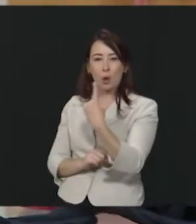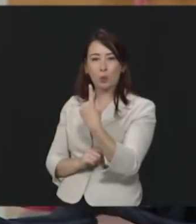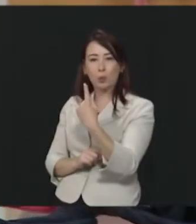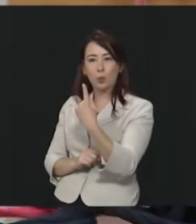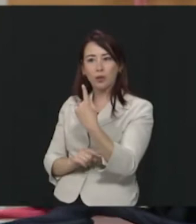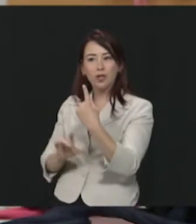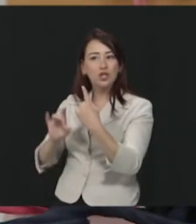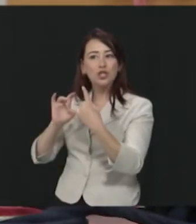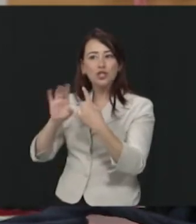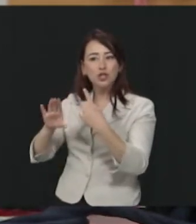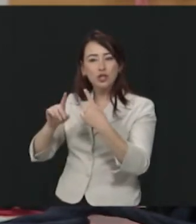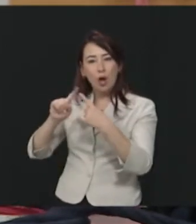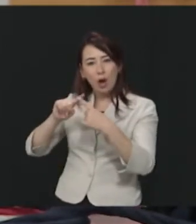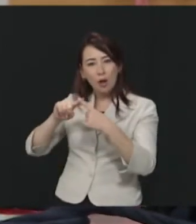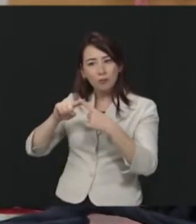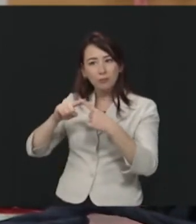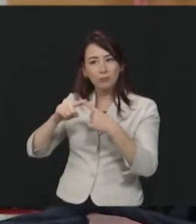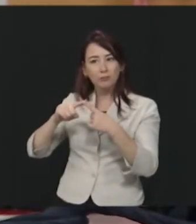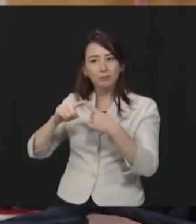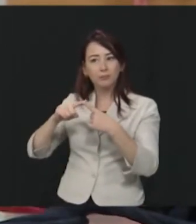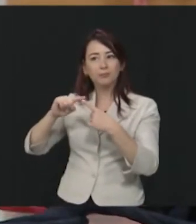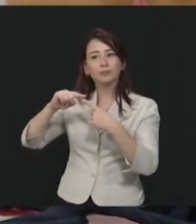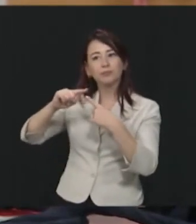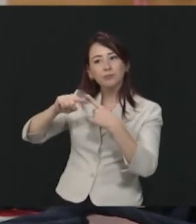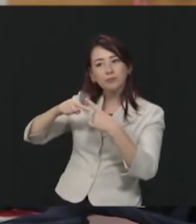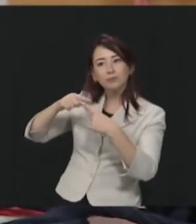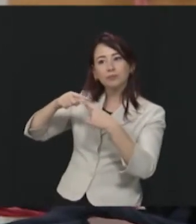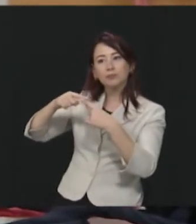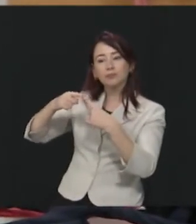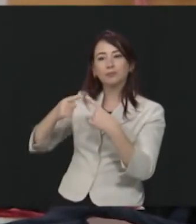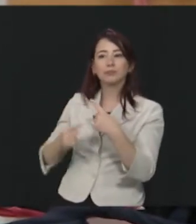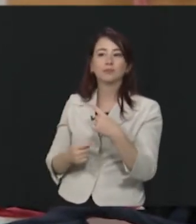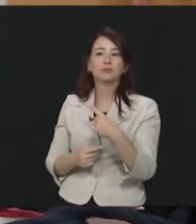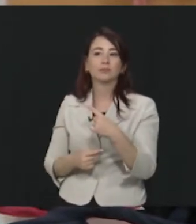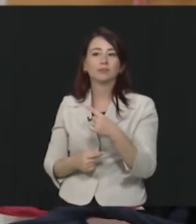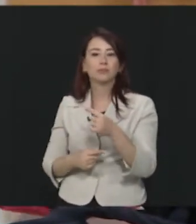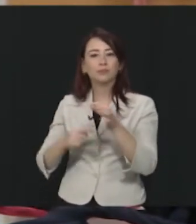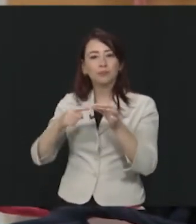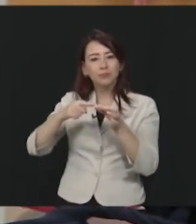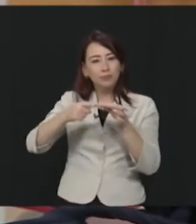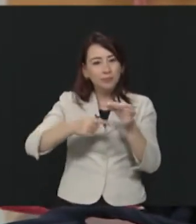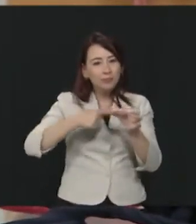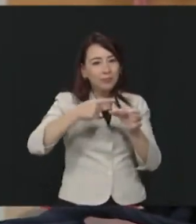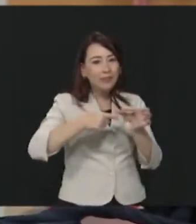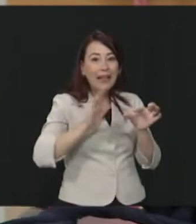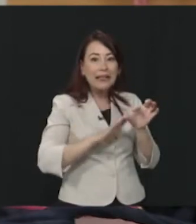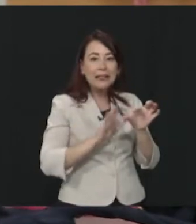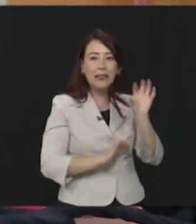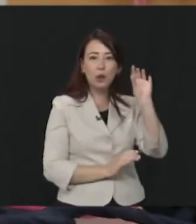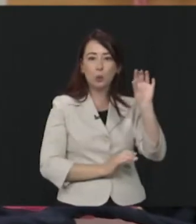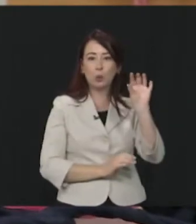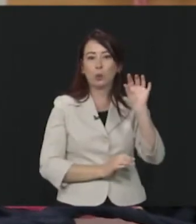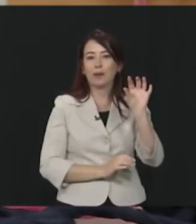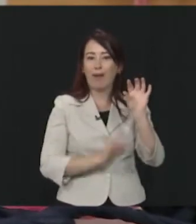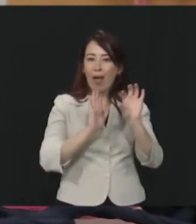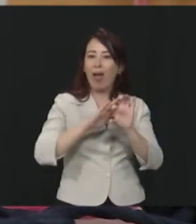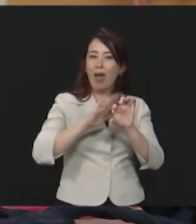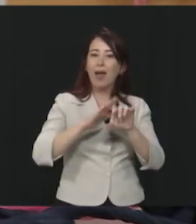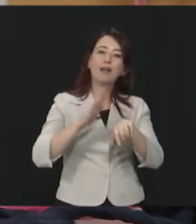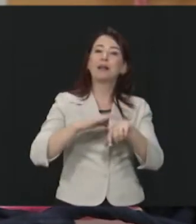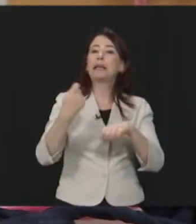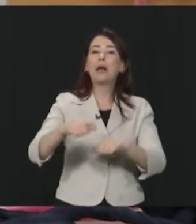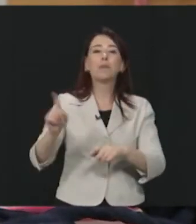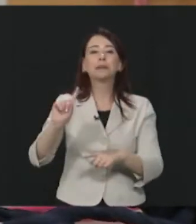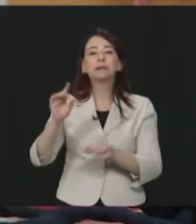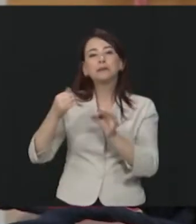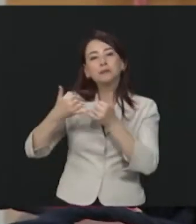só esse. Passa de um dedo para o outro. Pinça com gente, é de dedo mesmo, não precisa nem da